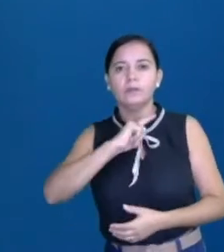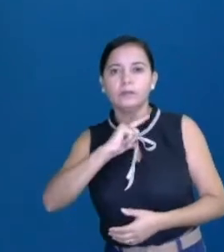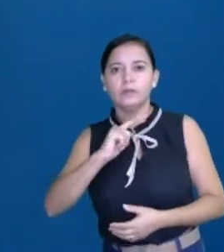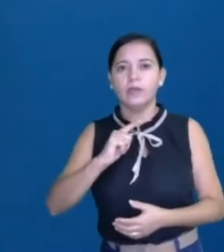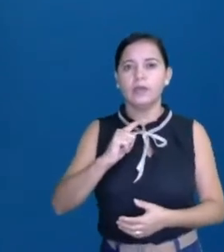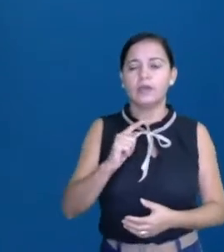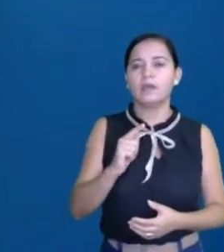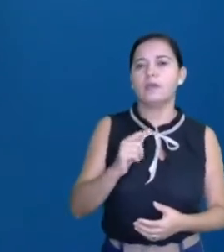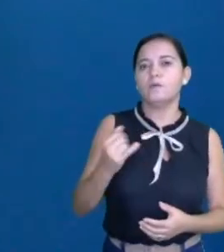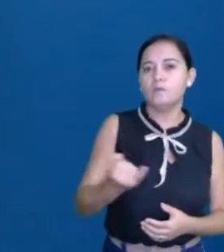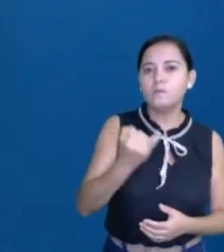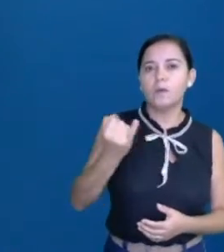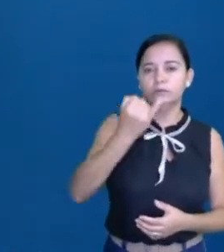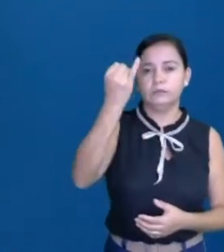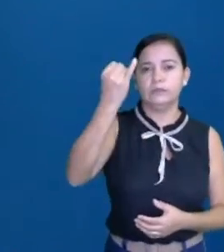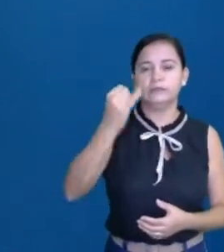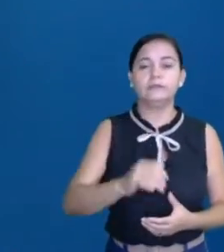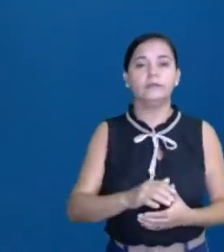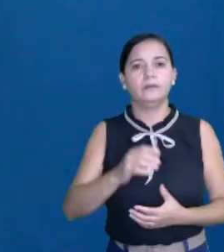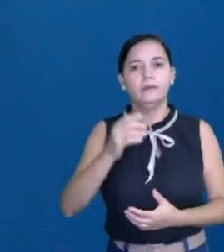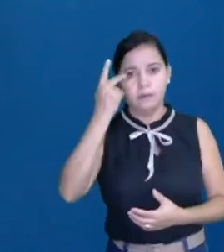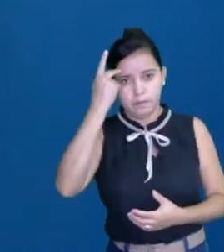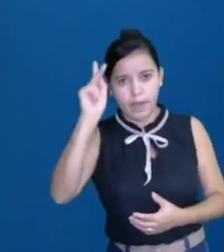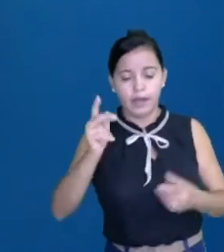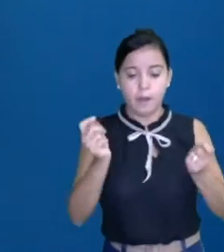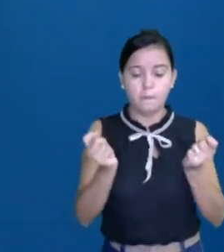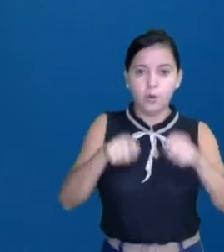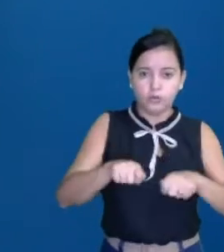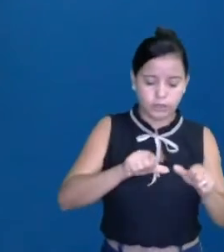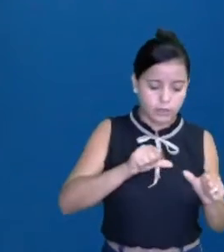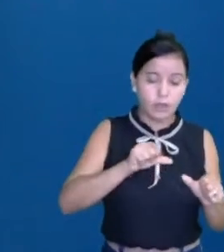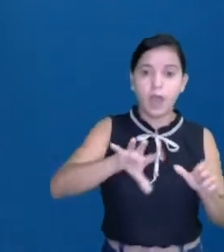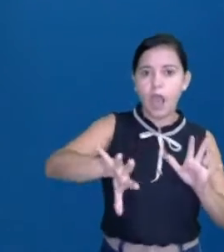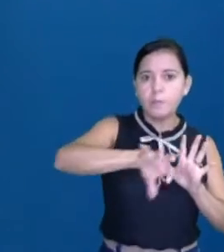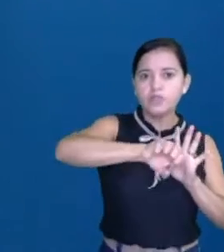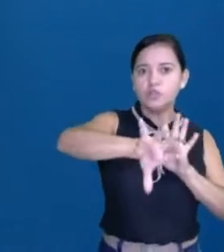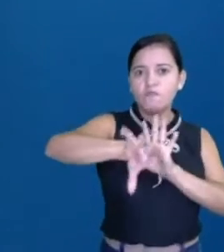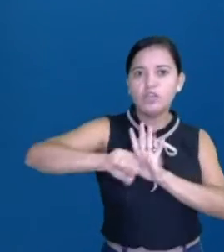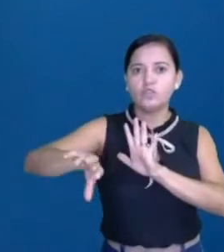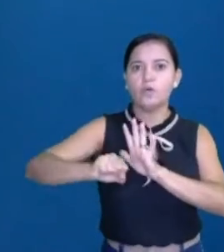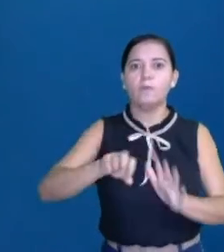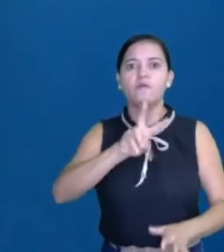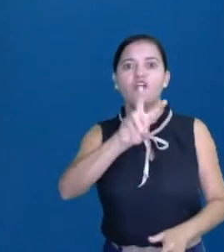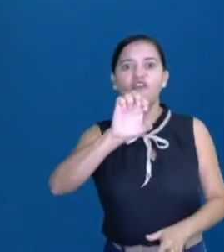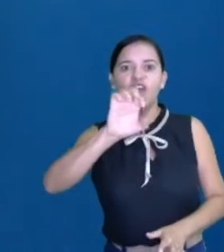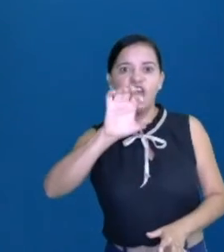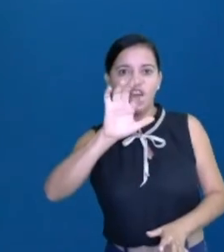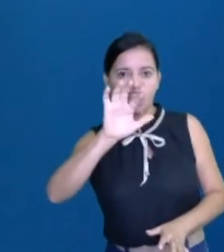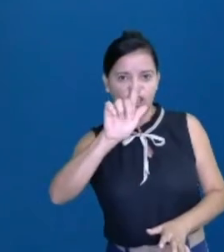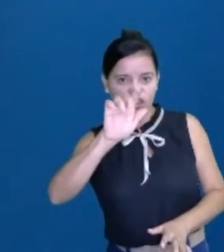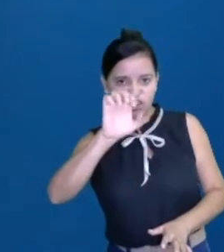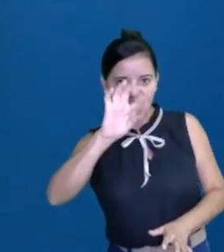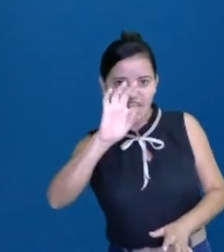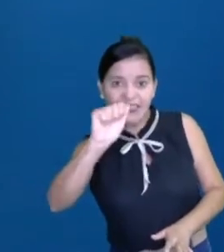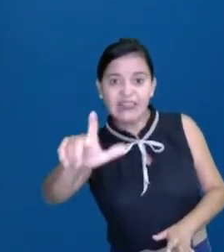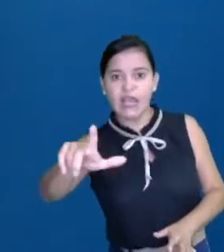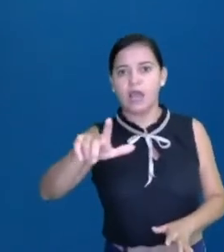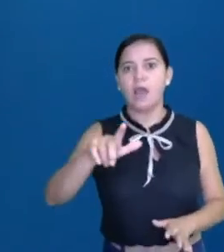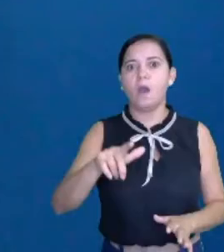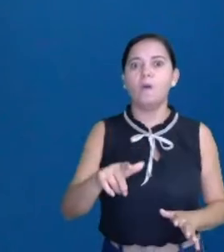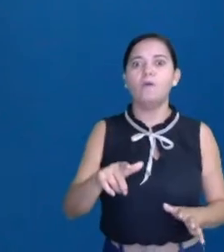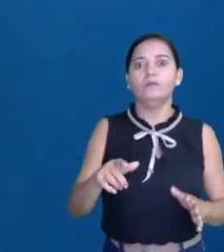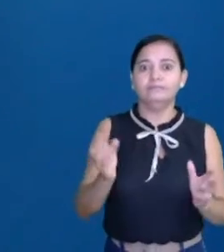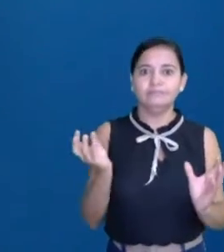os nitritos, os nitratos, para daí sim isso estar apto a ser absorvido pelos vegetais, e os vegetais dentro daquela perspectiva da